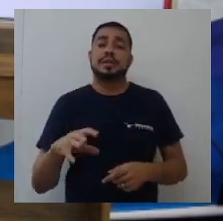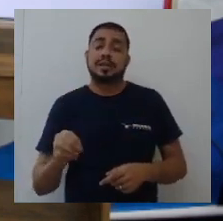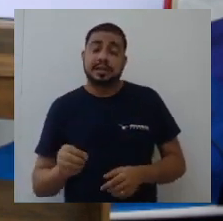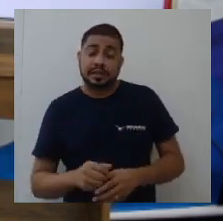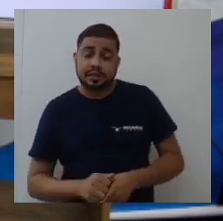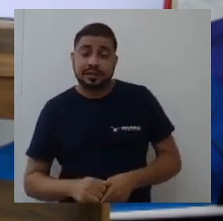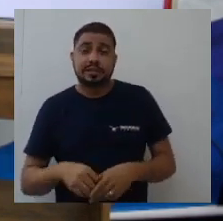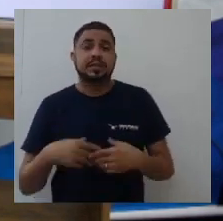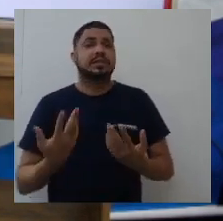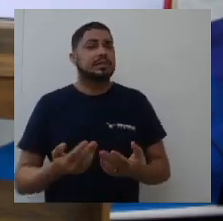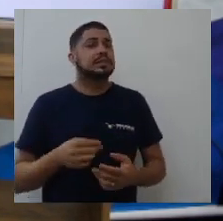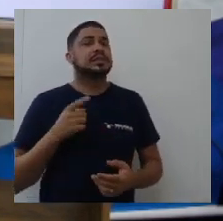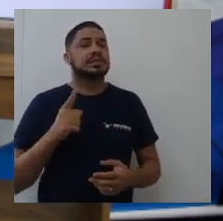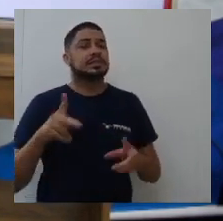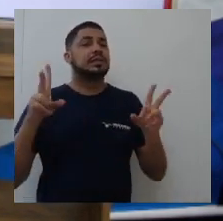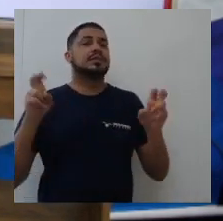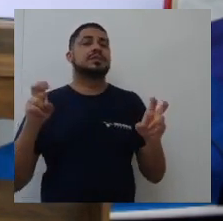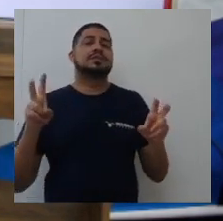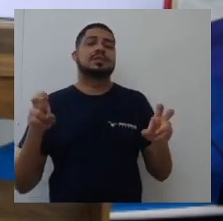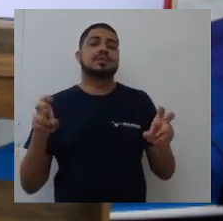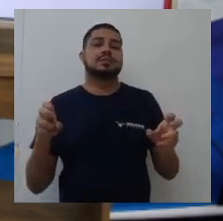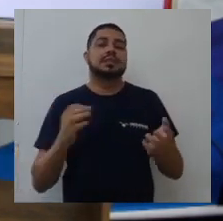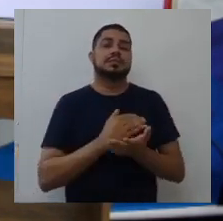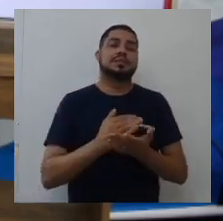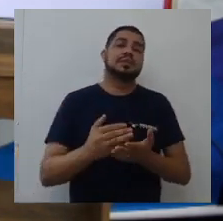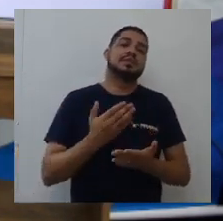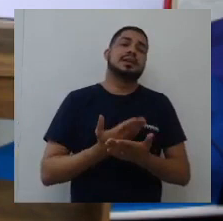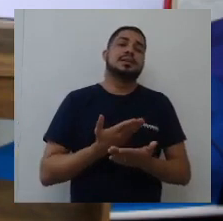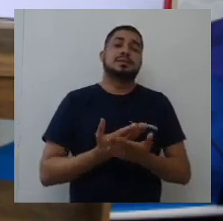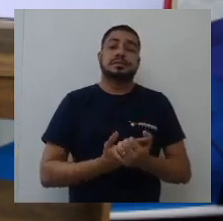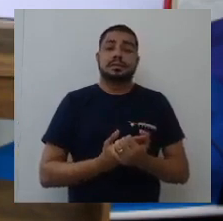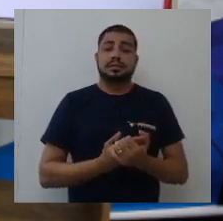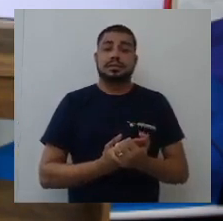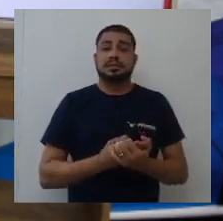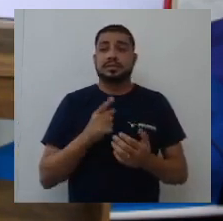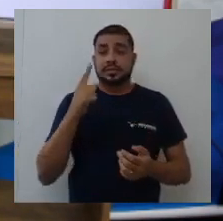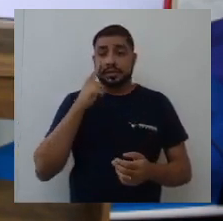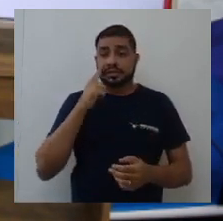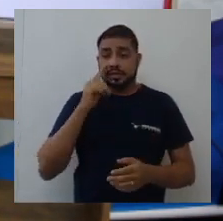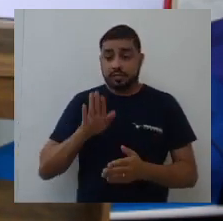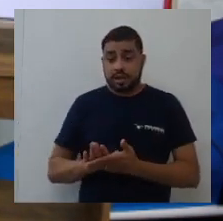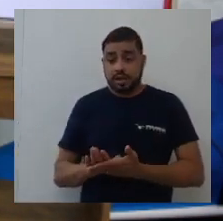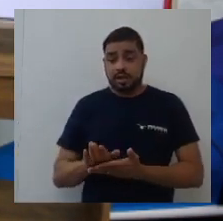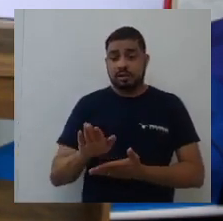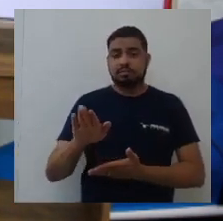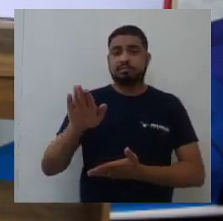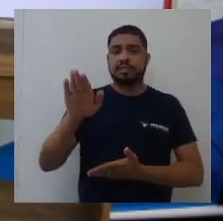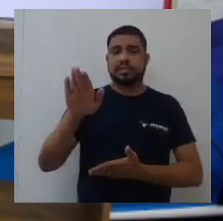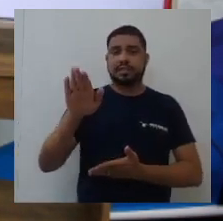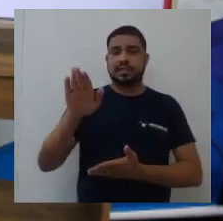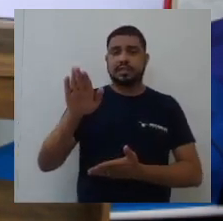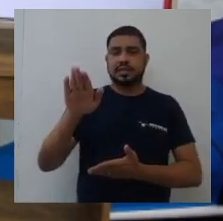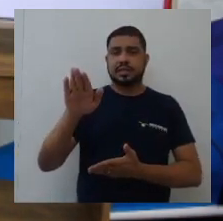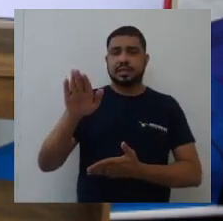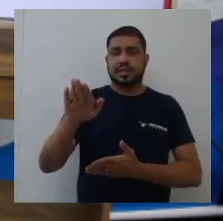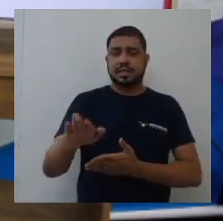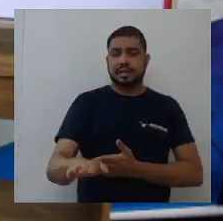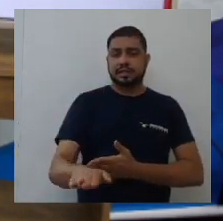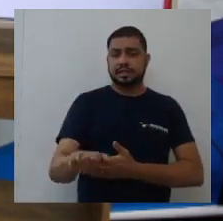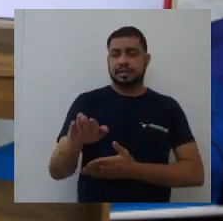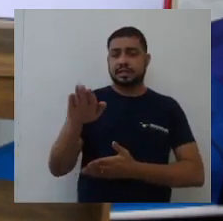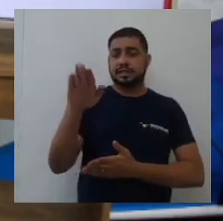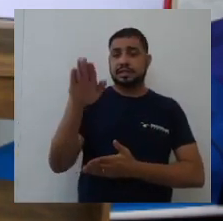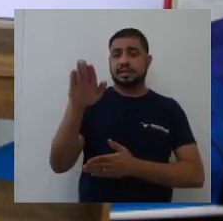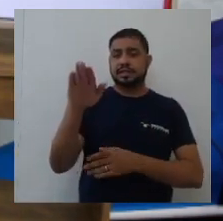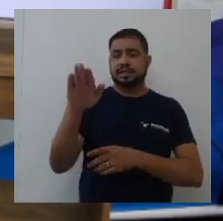essa foi o nosso tema de abertura da aula. Quando você vê uma rampa, a inclinação dela tem